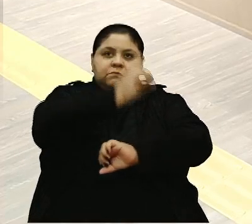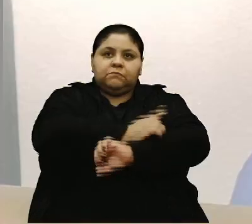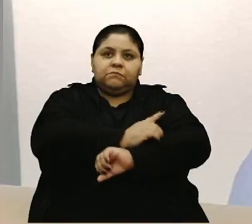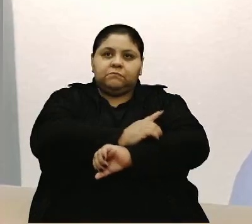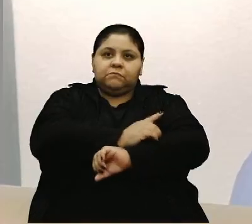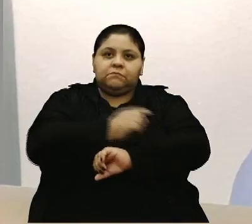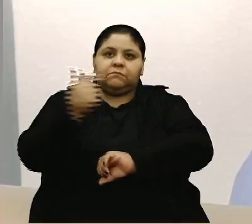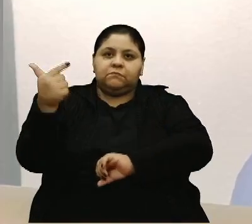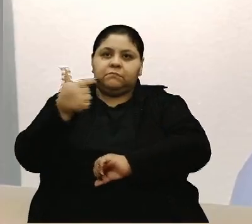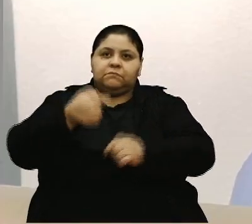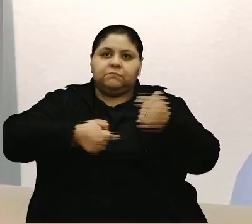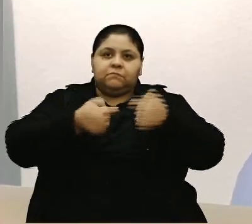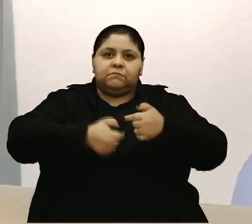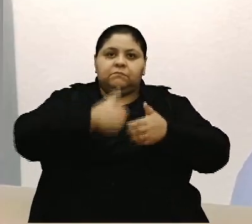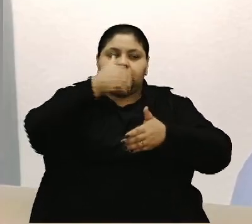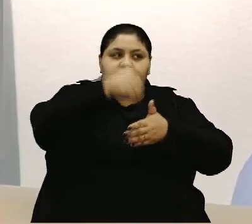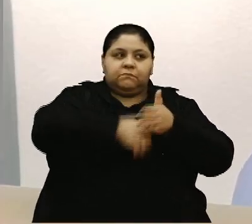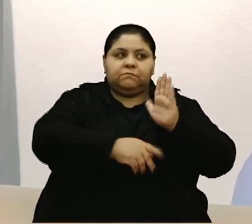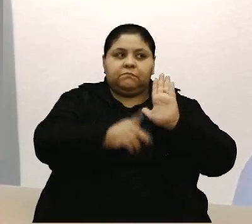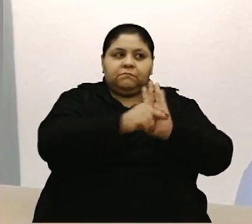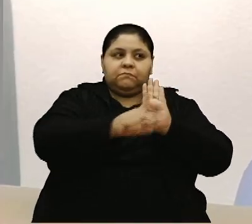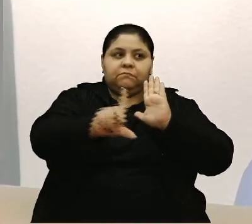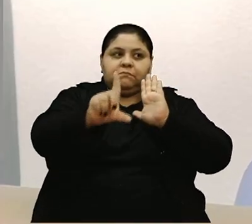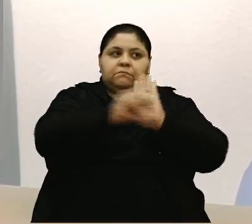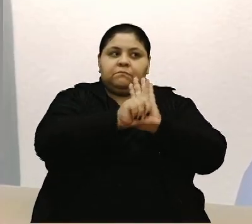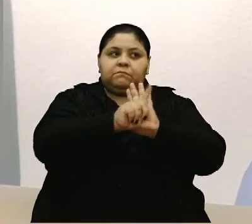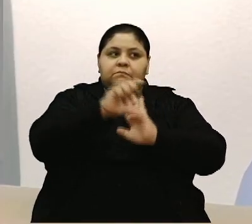Em segunda discussão e votação, o projeto de lei número